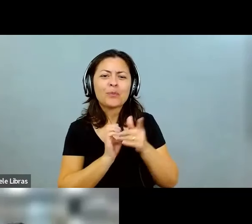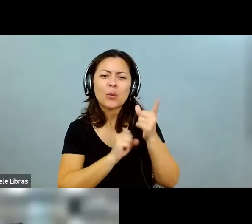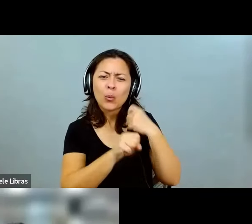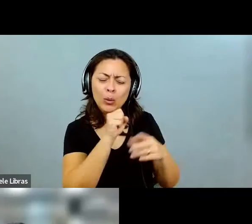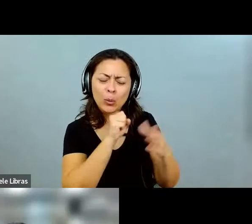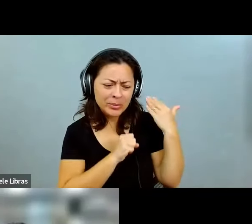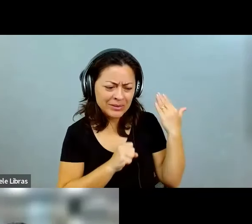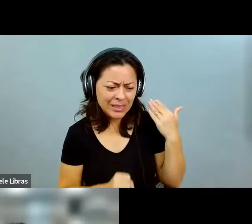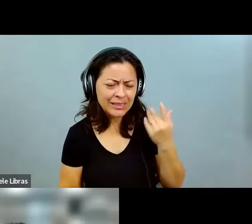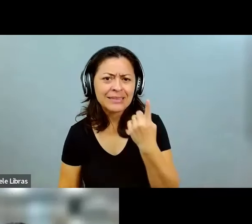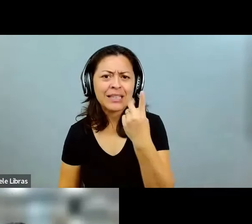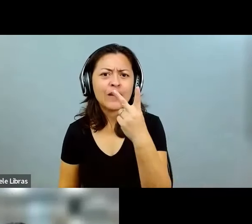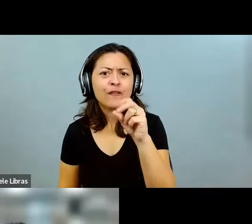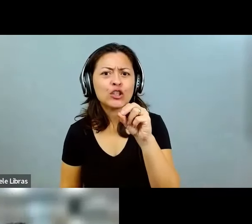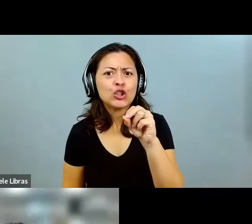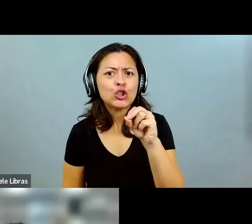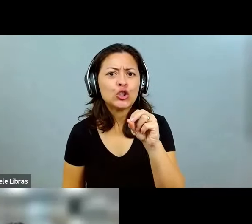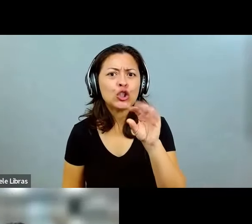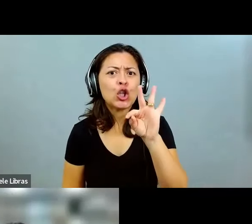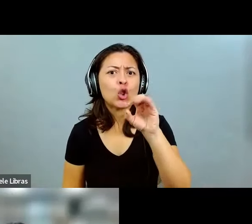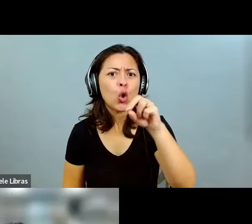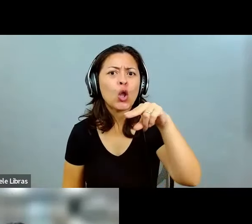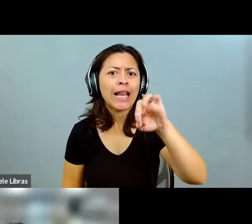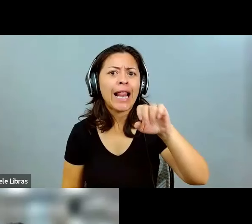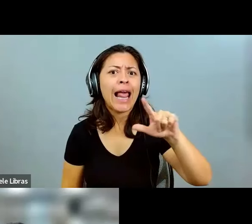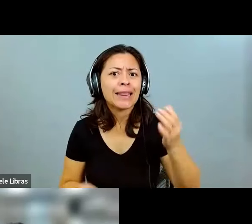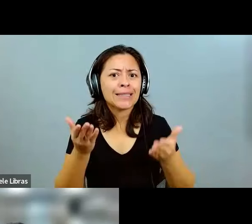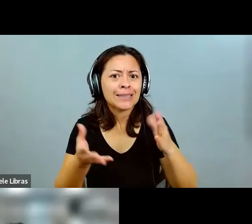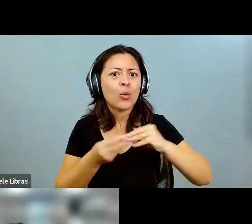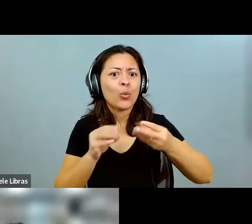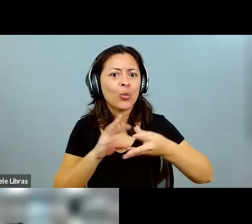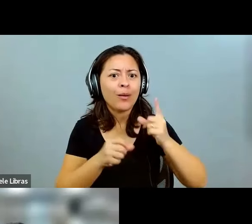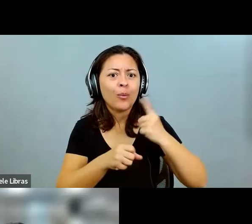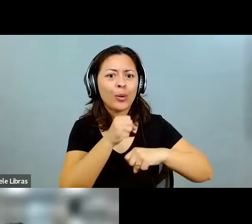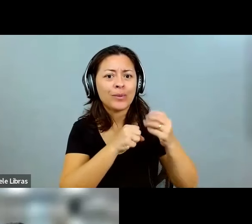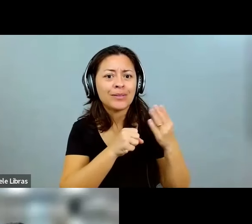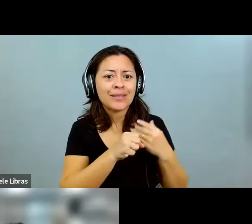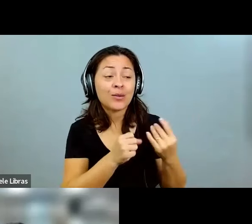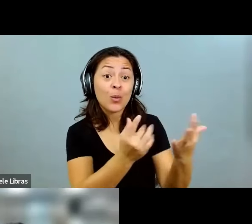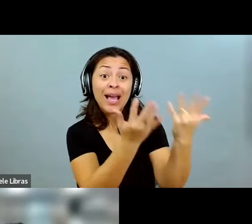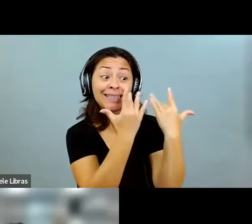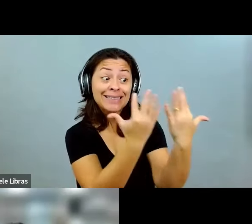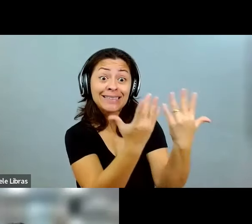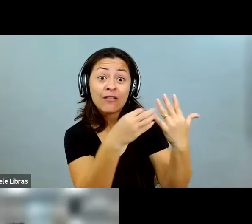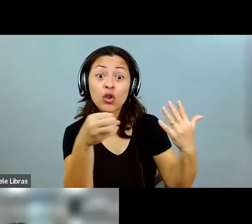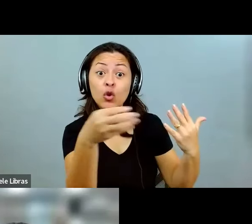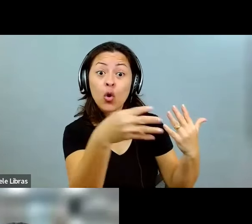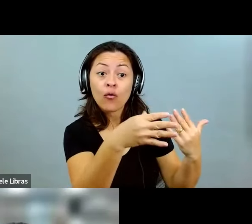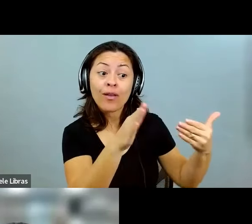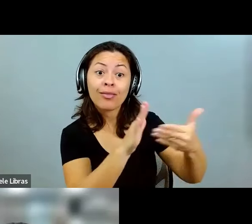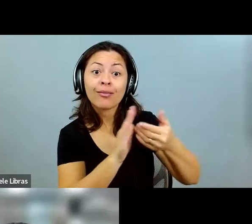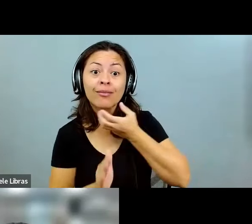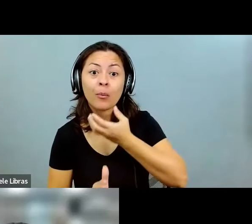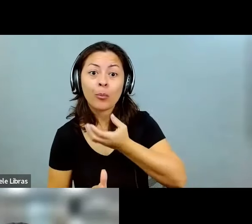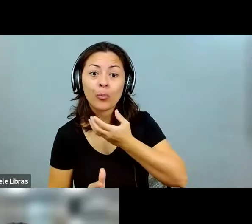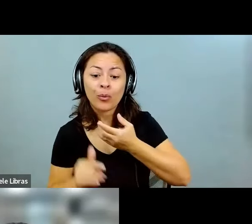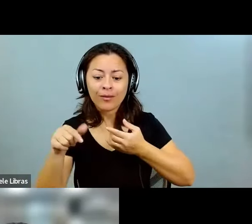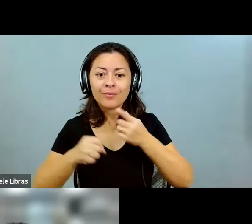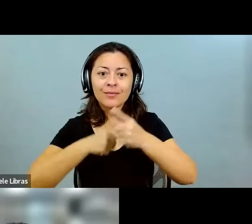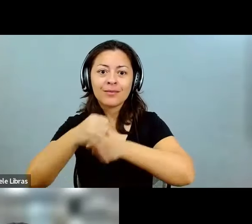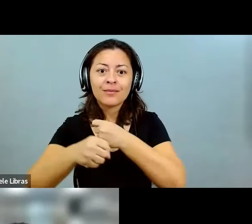engano 120 e poucas mil toneladas de algodão ano passado da safra Nova até dezembro e a nossa meta esse ano é entregar no